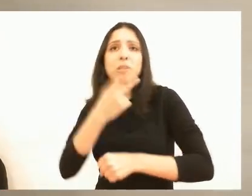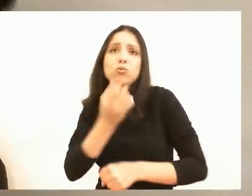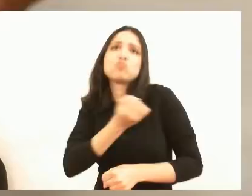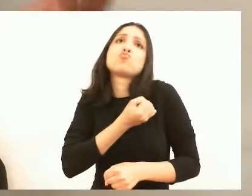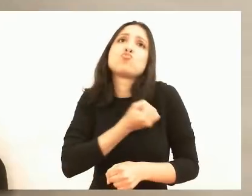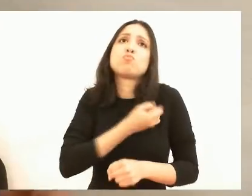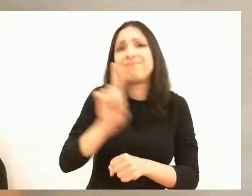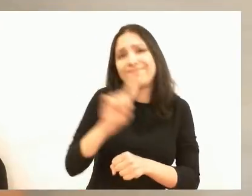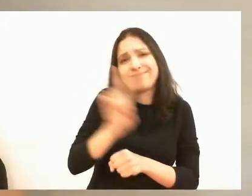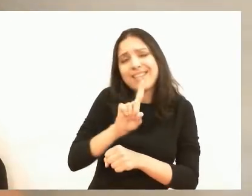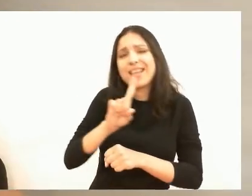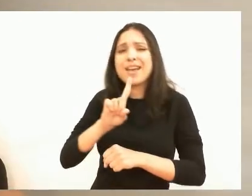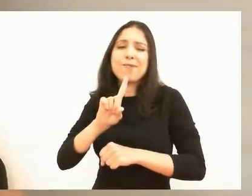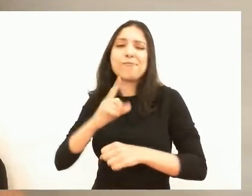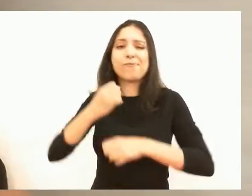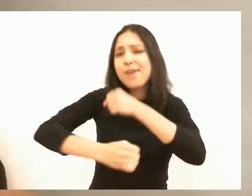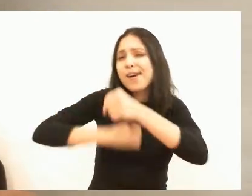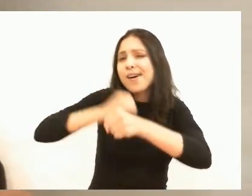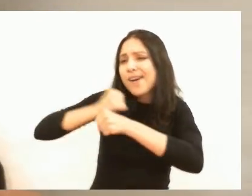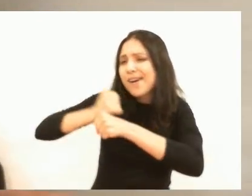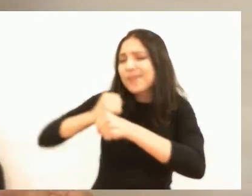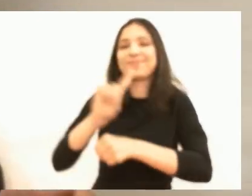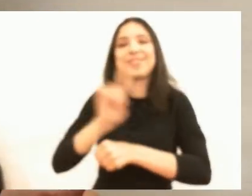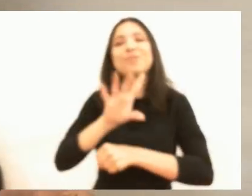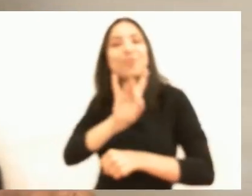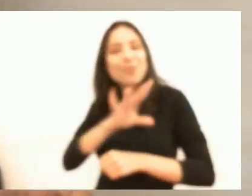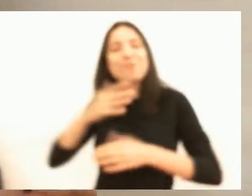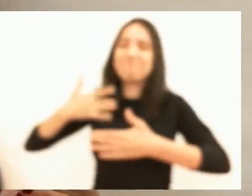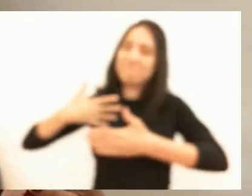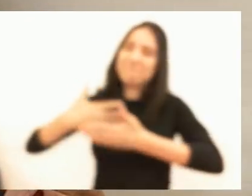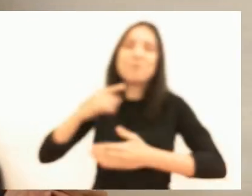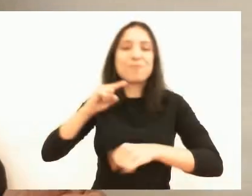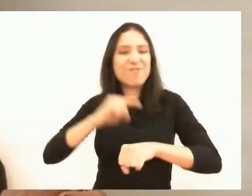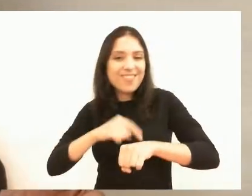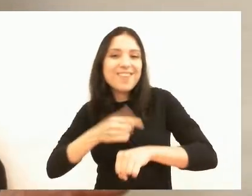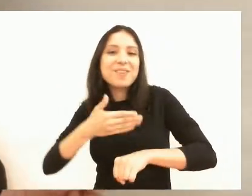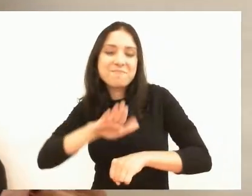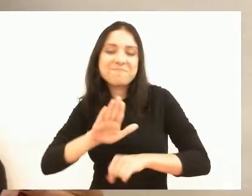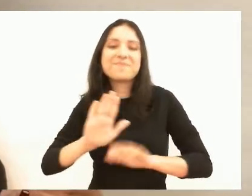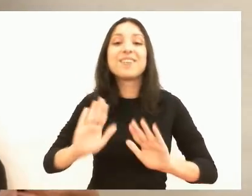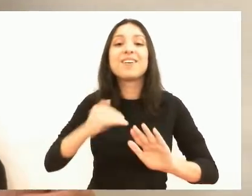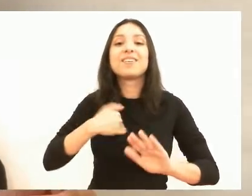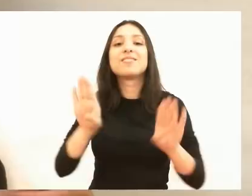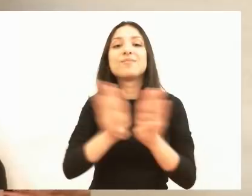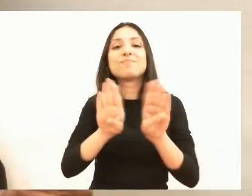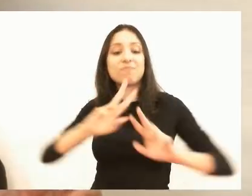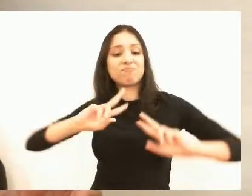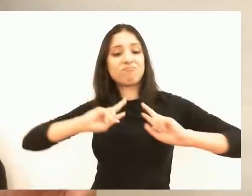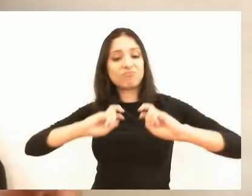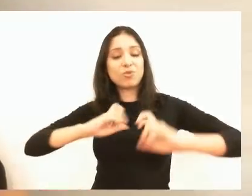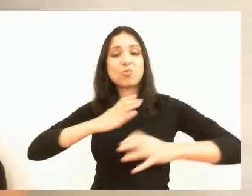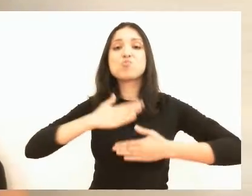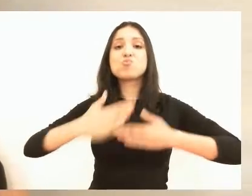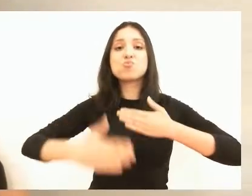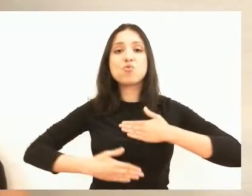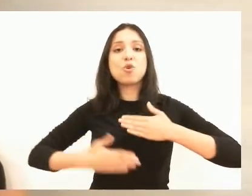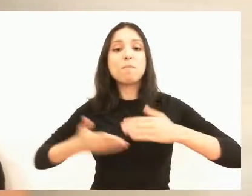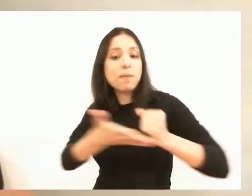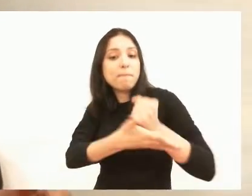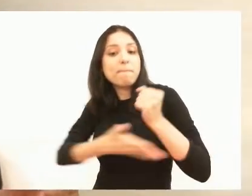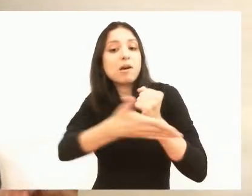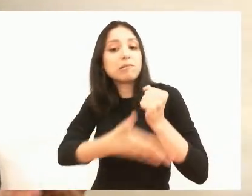falar algumas técnicas e essa pesquisa da escuta do corpo é fundamentado na técnica klauss